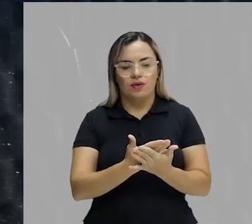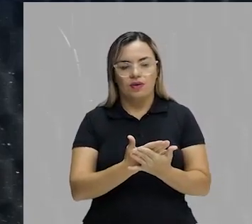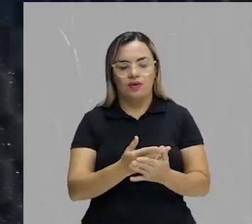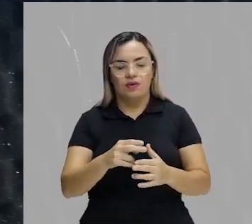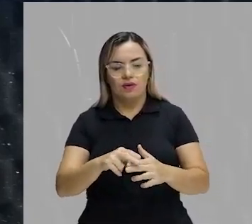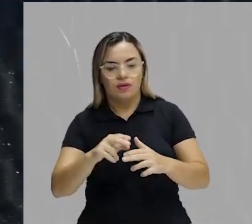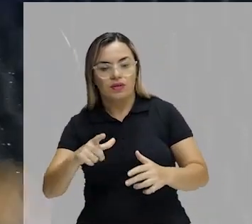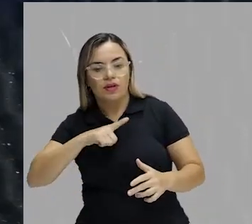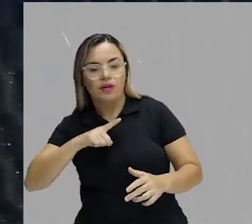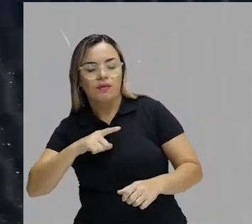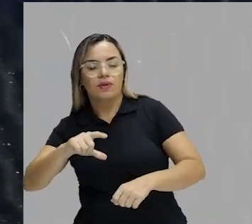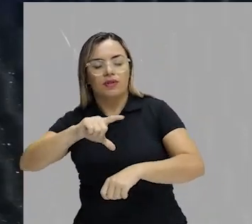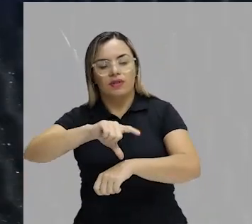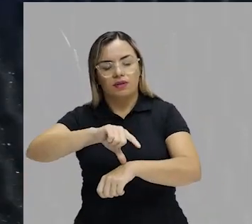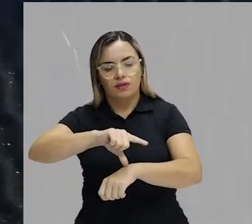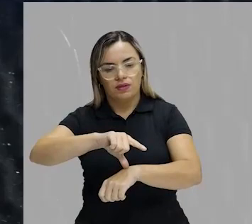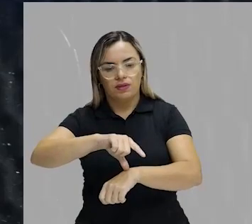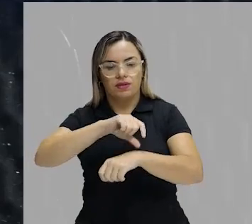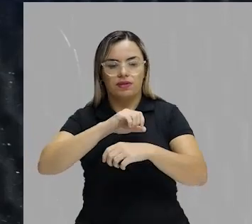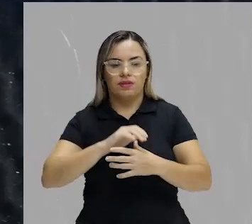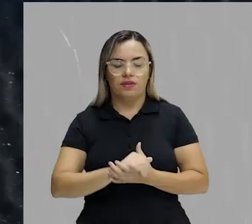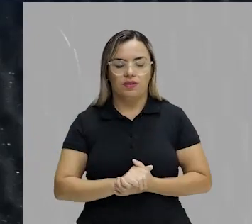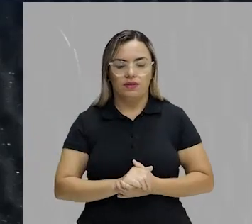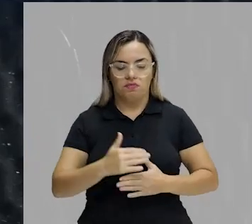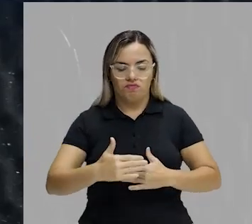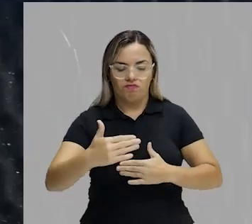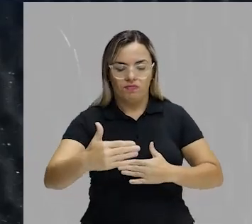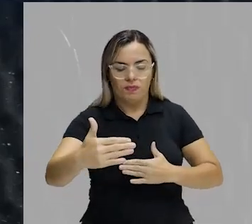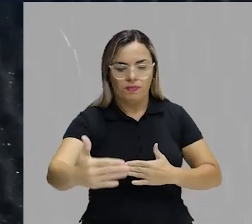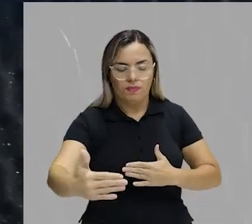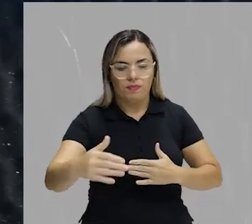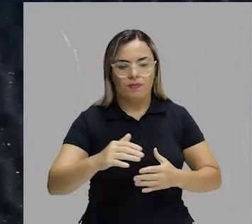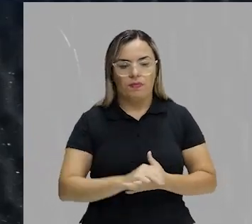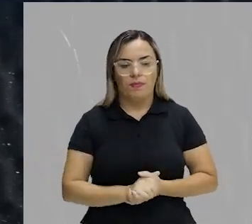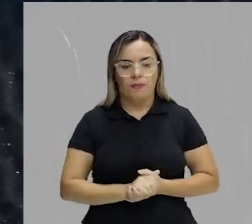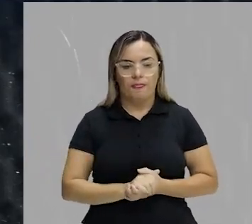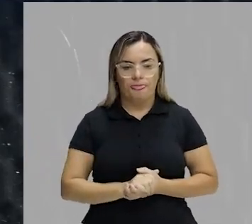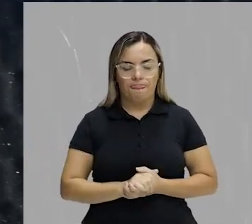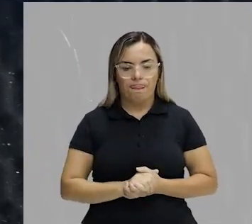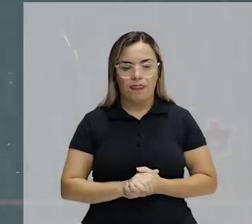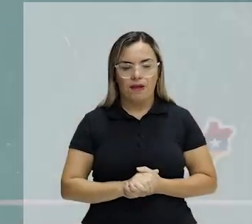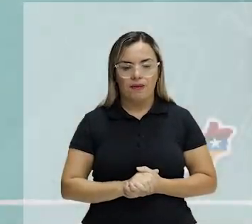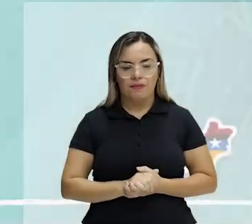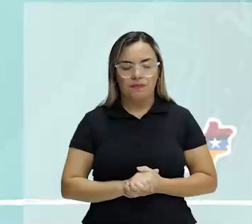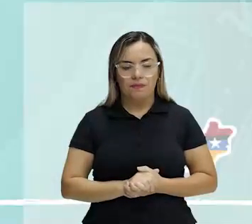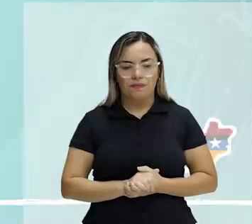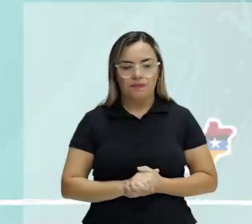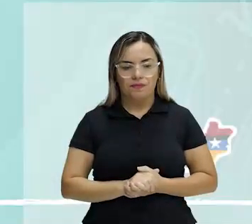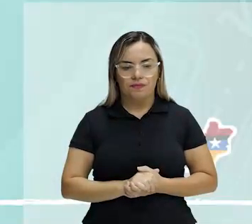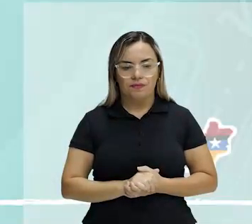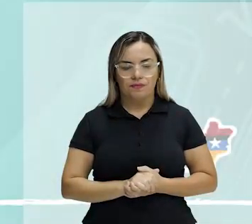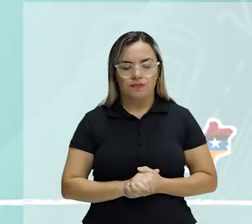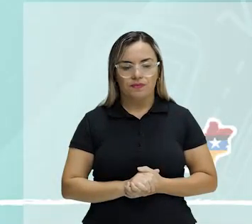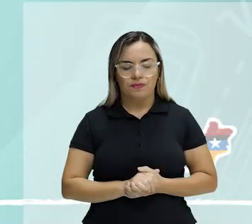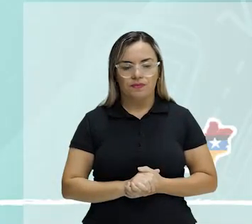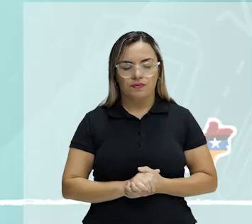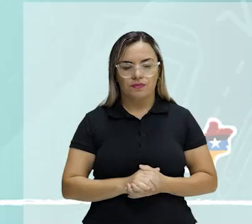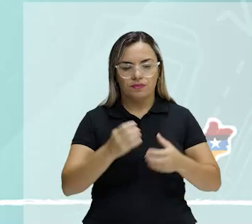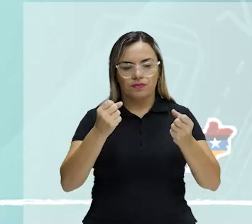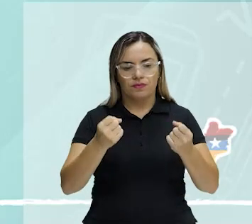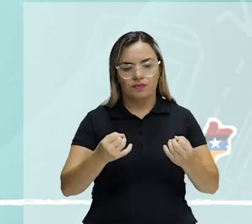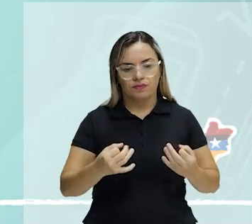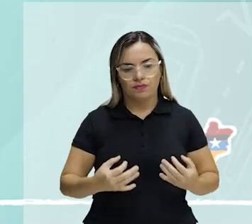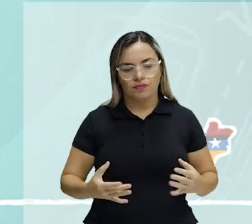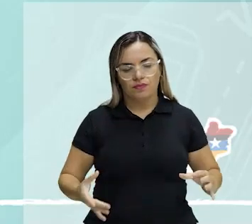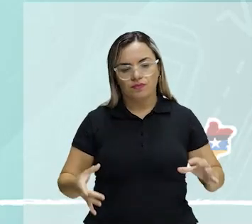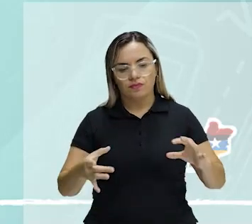se tivéssemos tempo. Certo? Então, aqui eu tenho um período composto por subordinação. E aqui, mais uma explicação